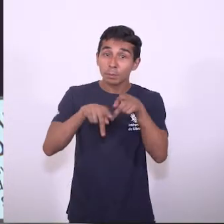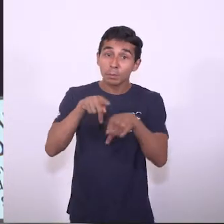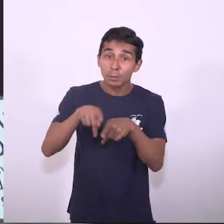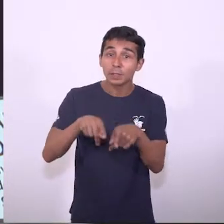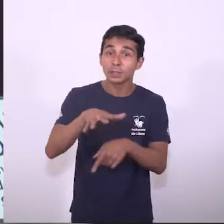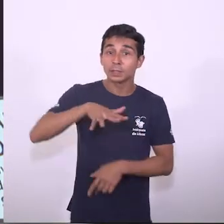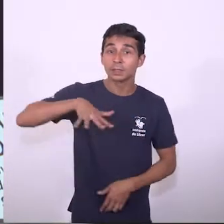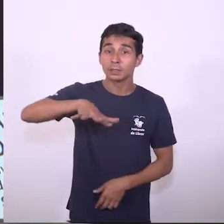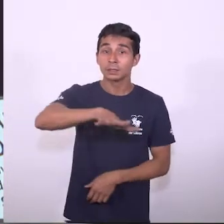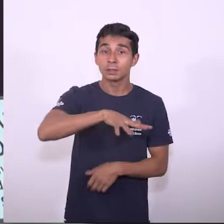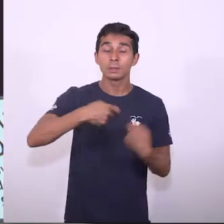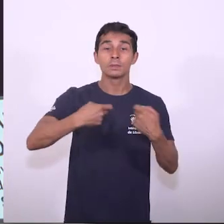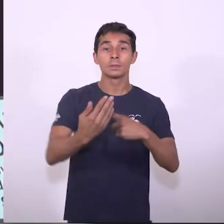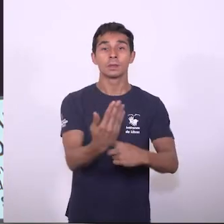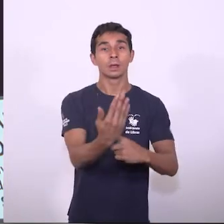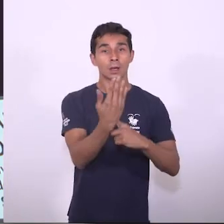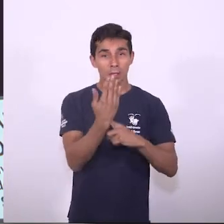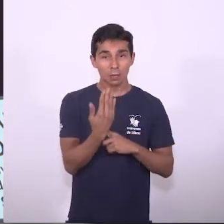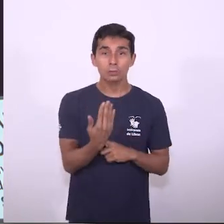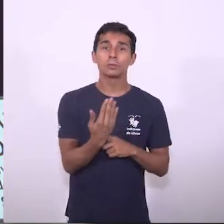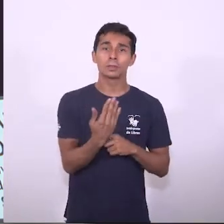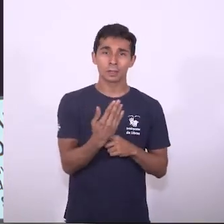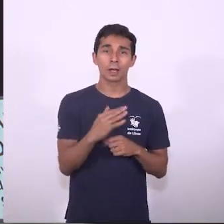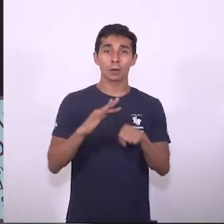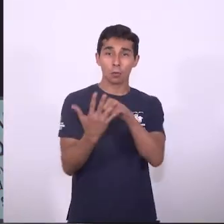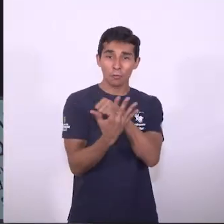gente consiga diminuir esse número de casos.